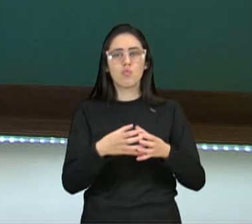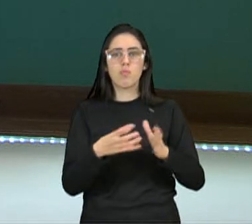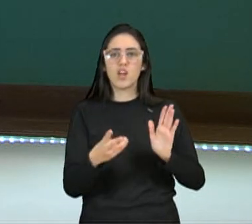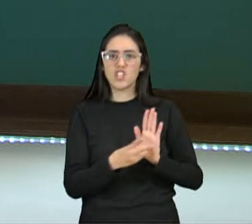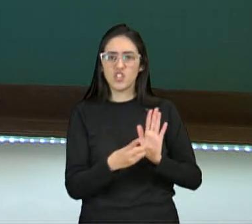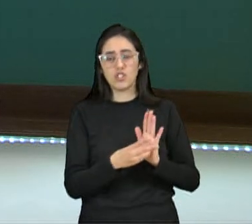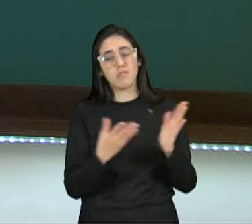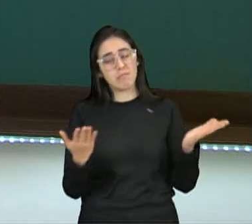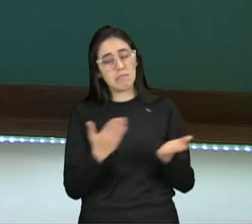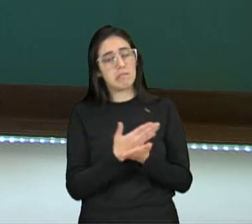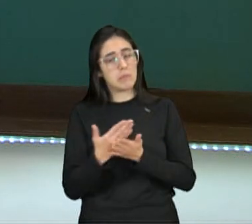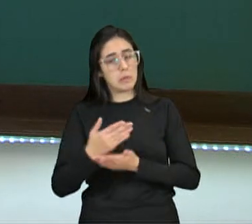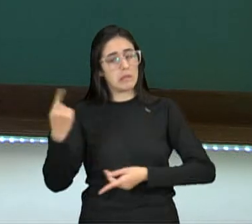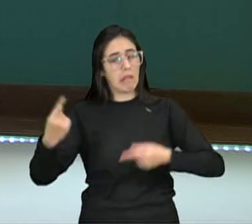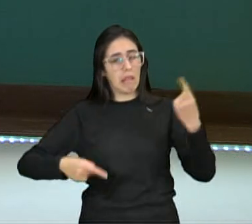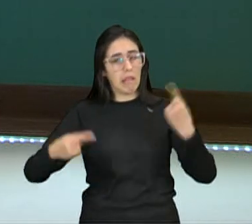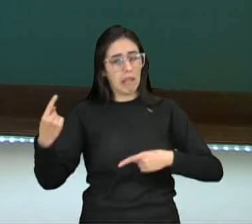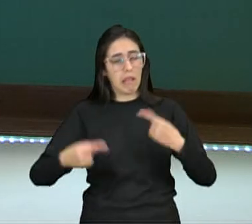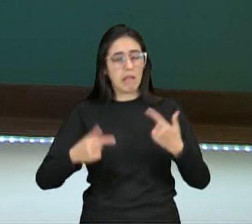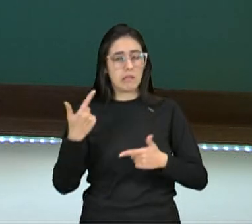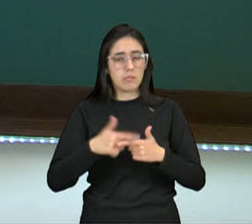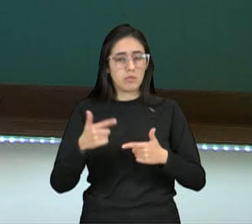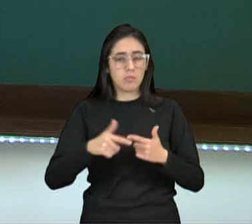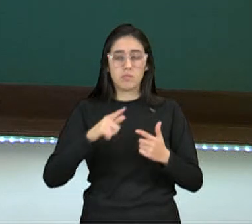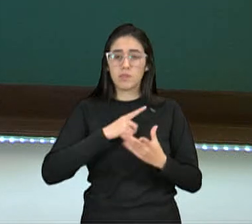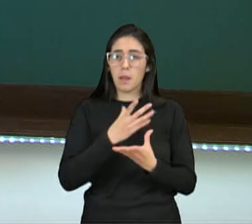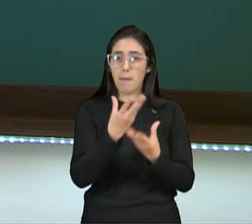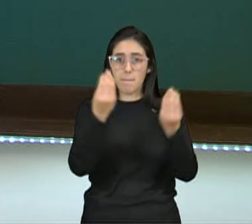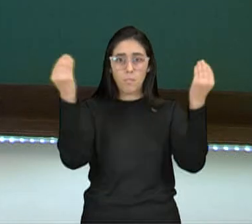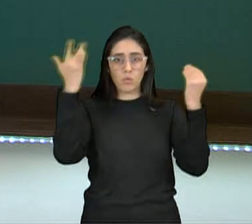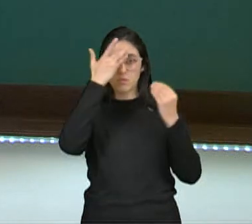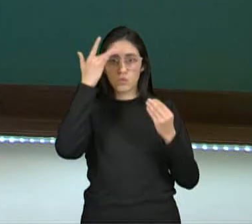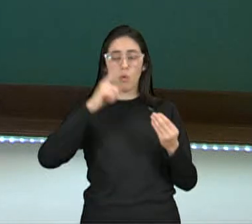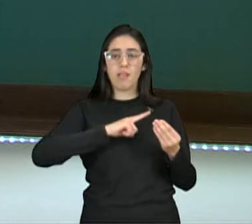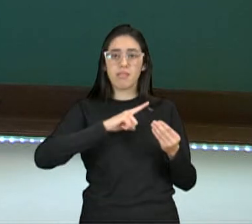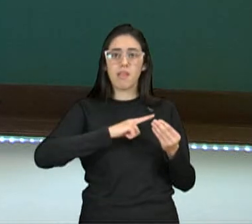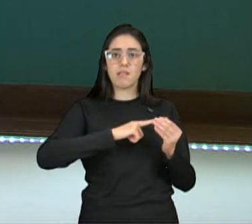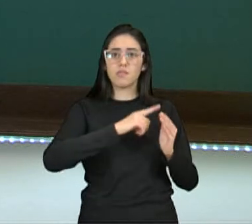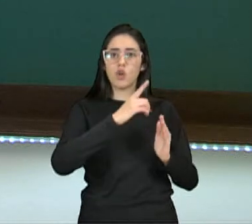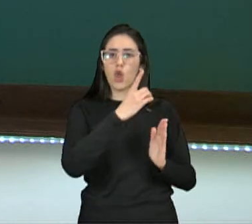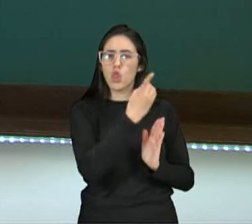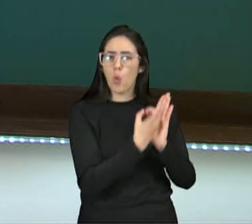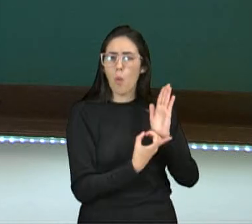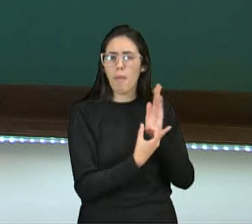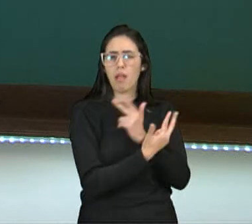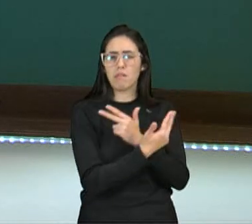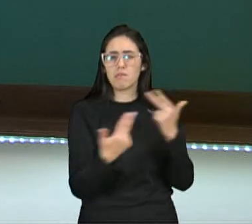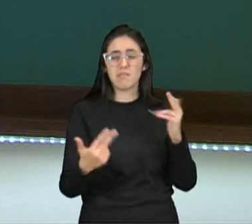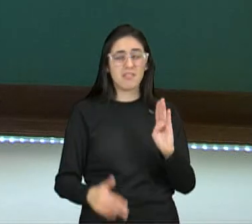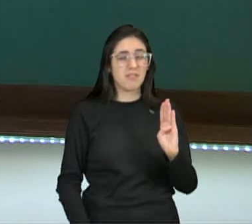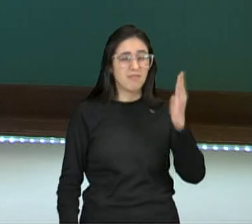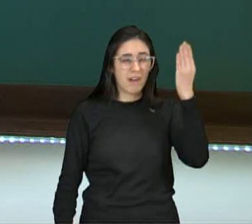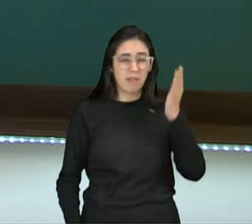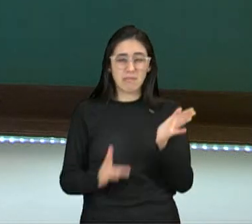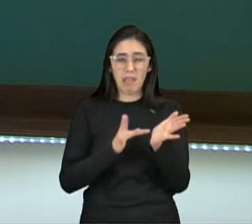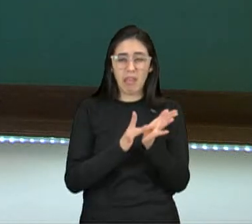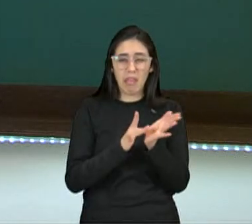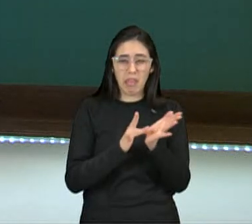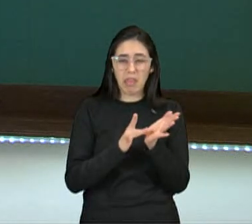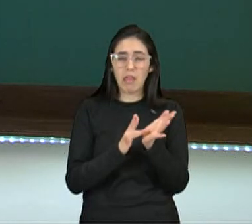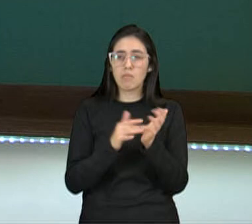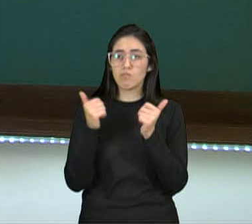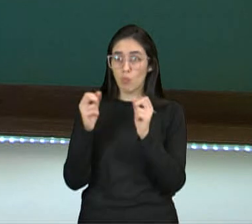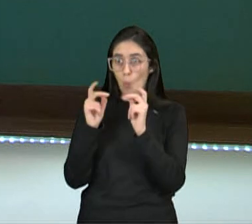os conflitos. Os grandes produtores que vão ter esses documentos que não são verdadeiros, querem avançar em direção